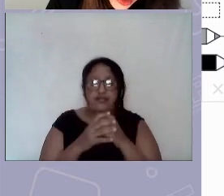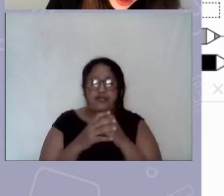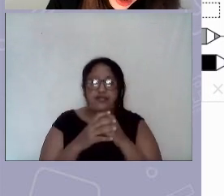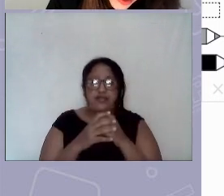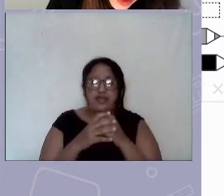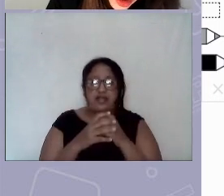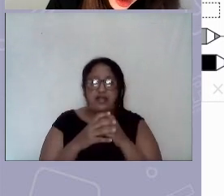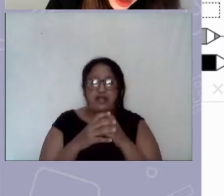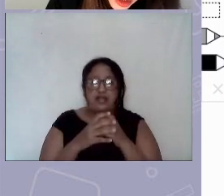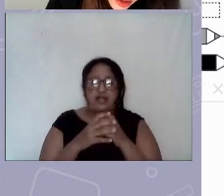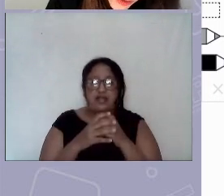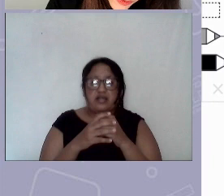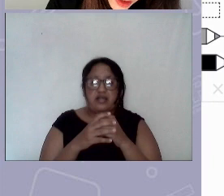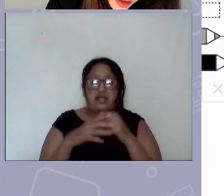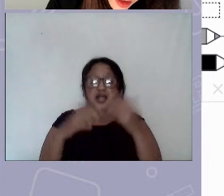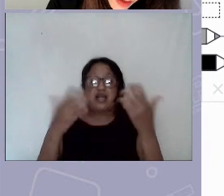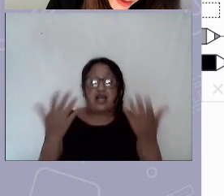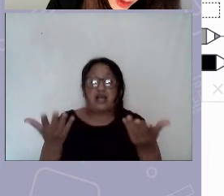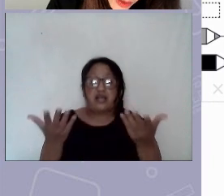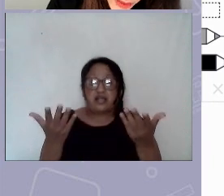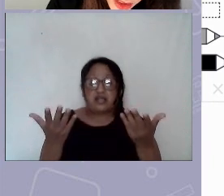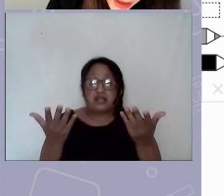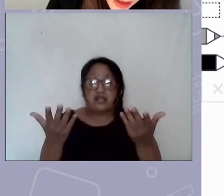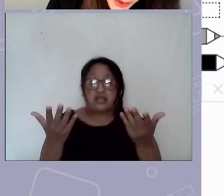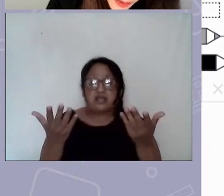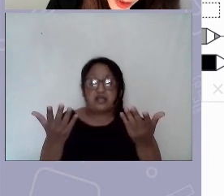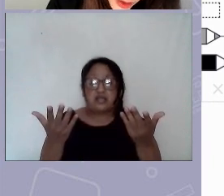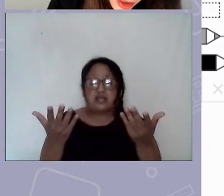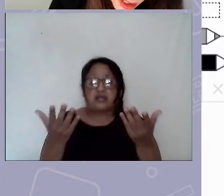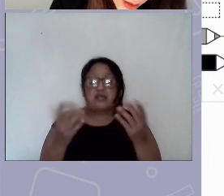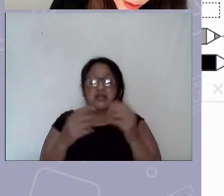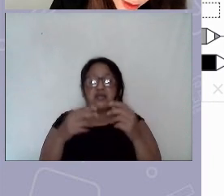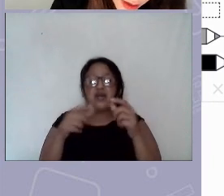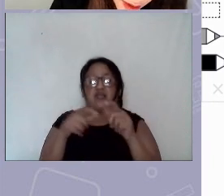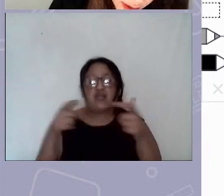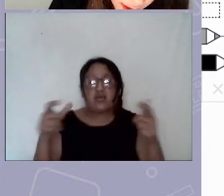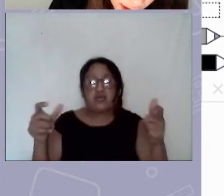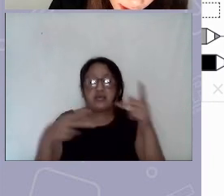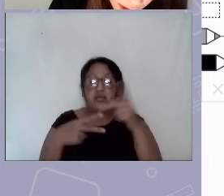proporcional proporcional ao volume que é proporcional